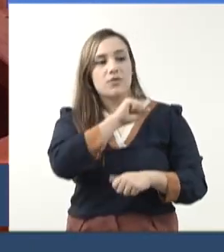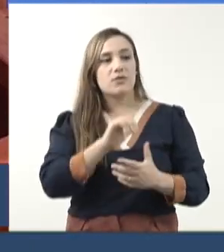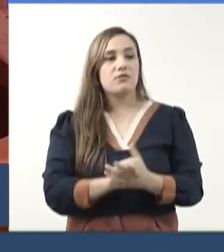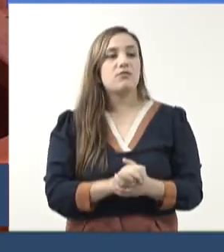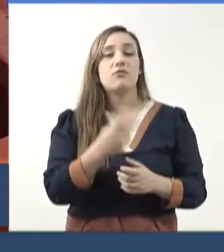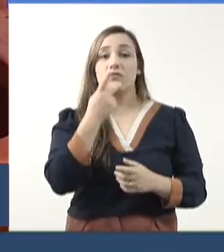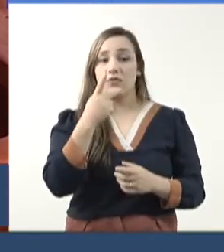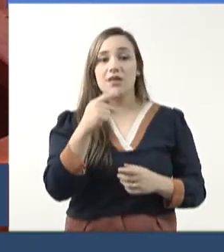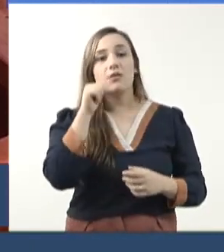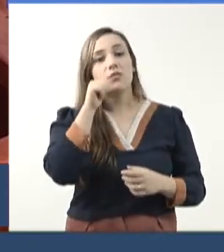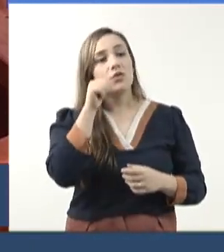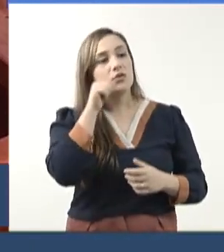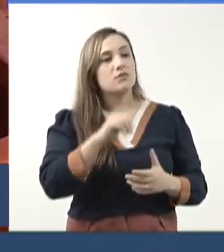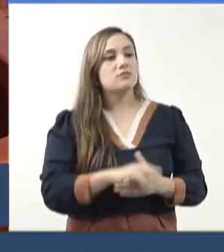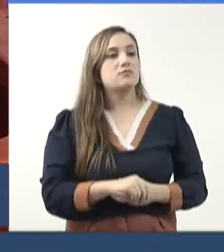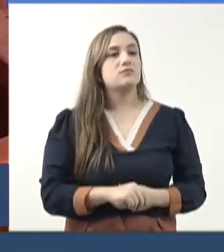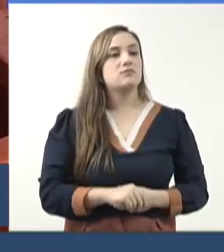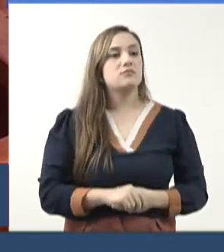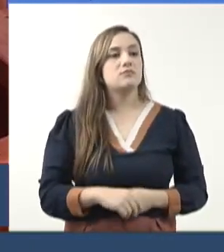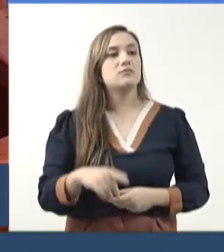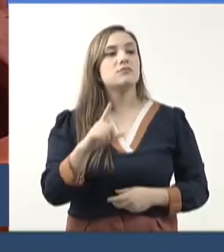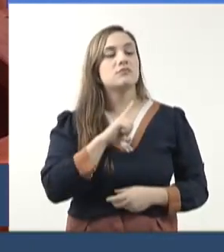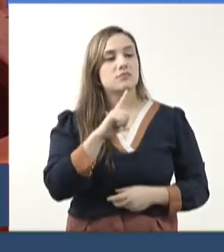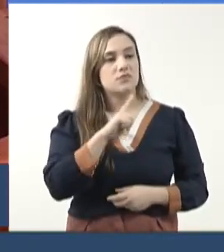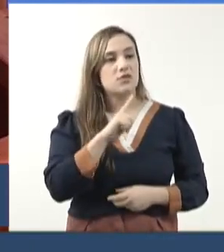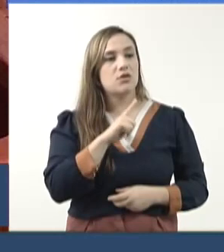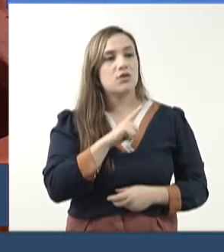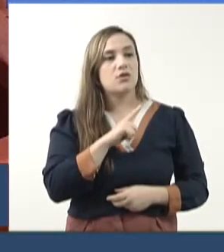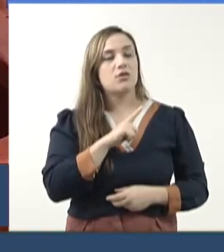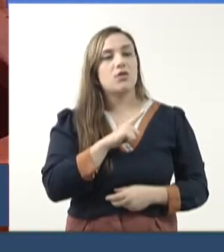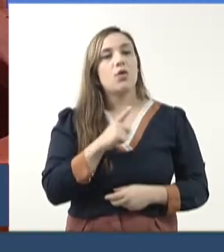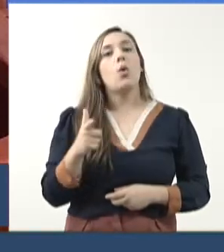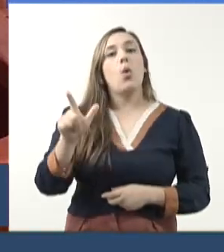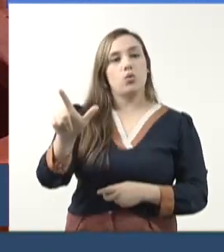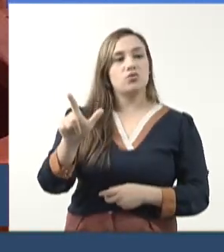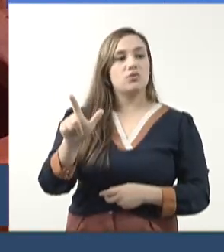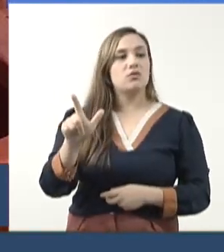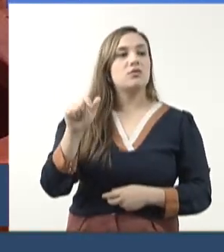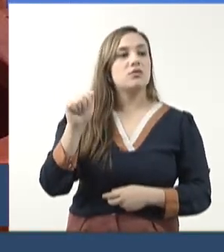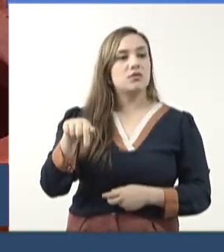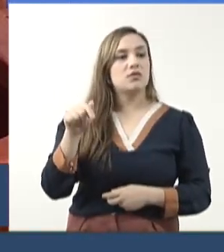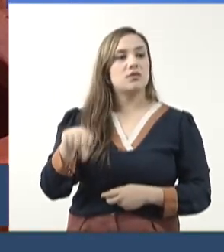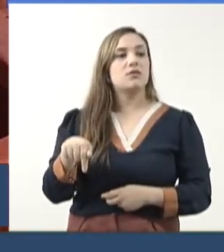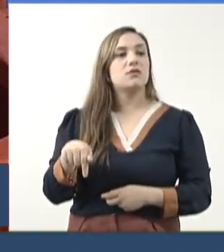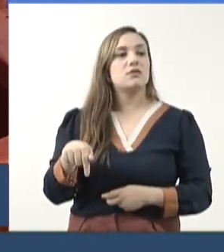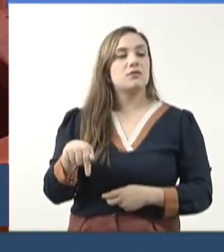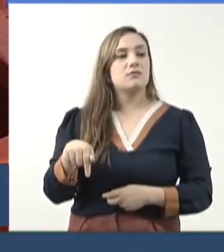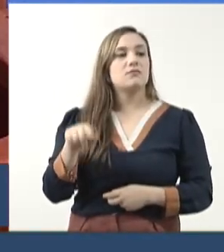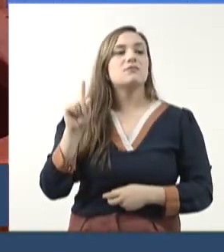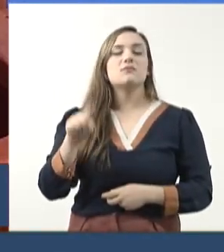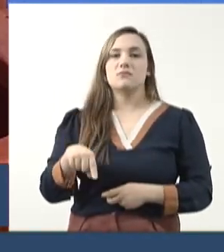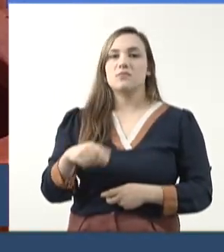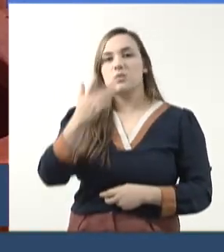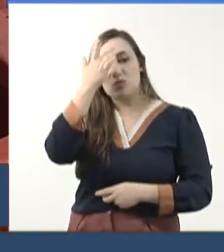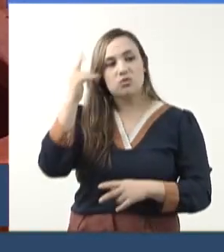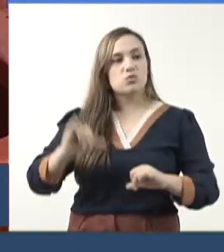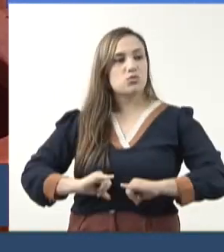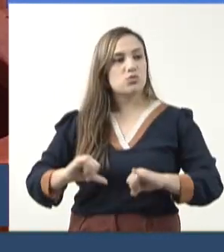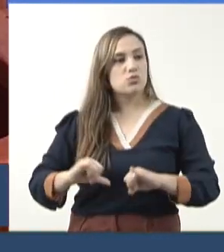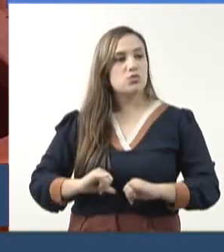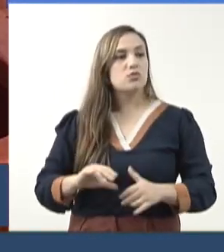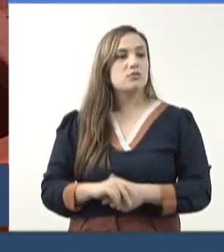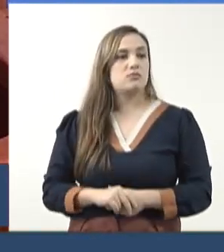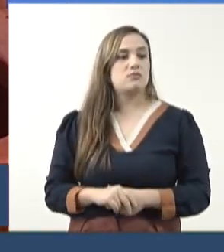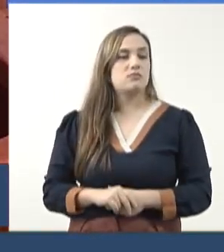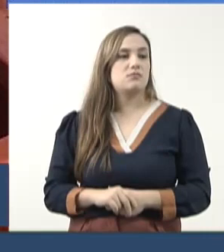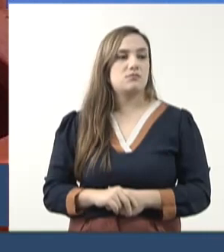no feminino, nós temos um outro feminino que no nosso estado vem sendo atacado bastante, e